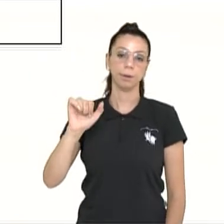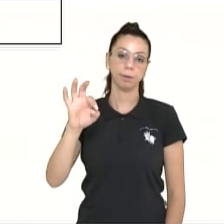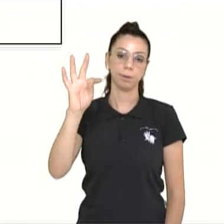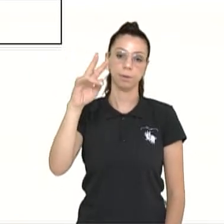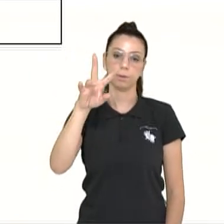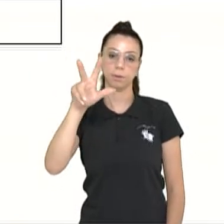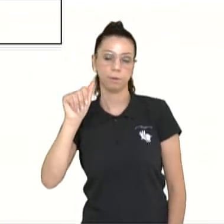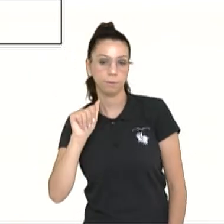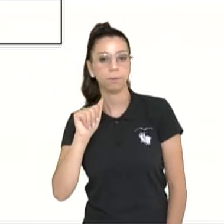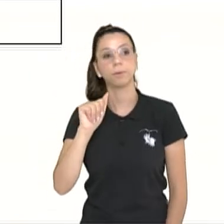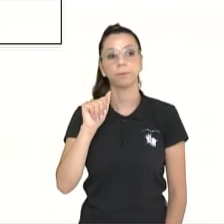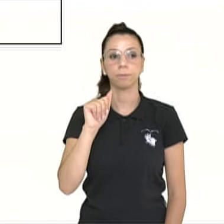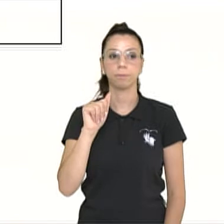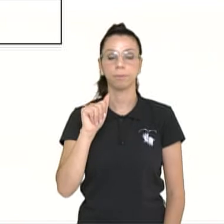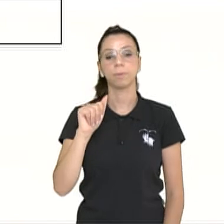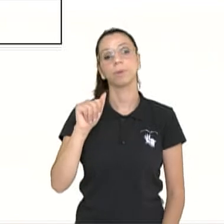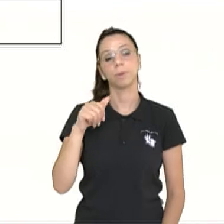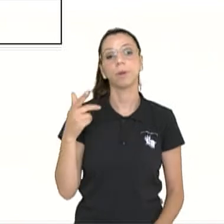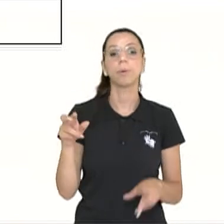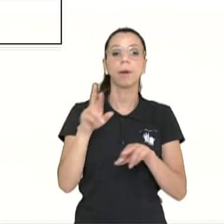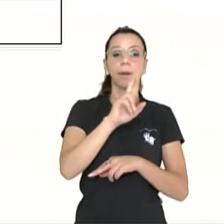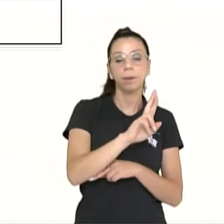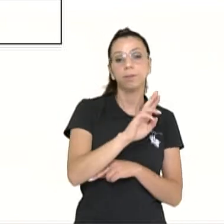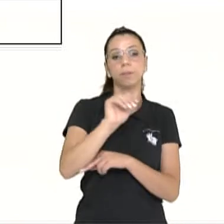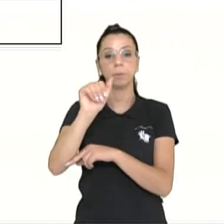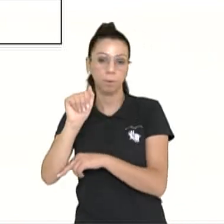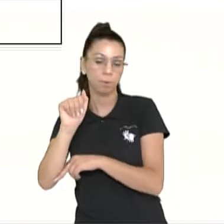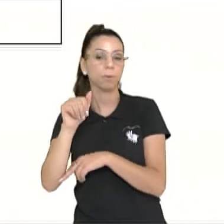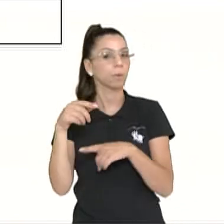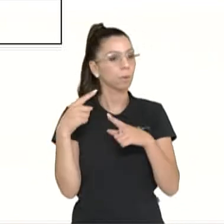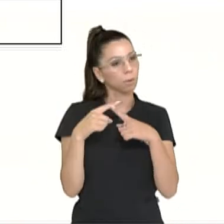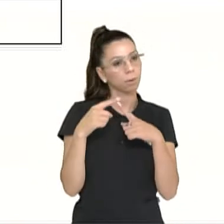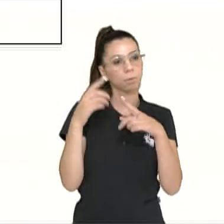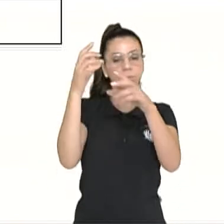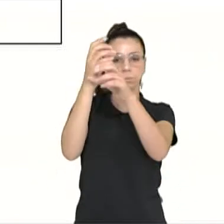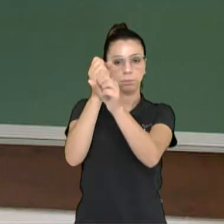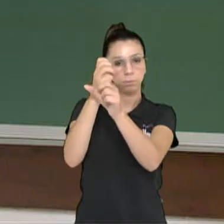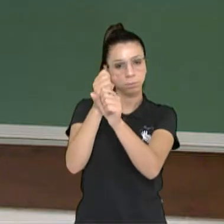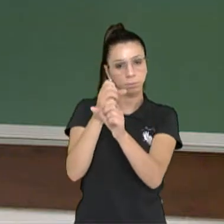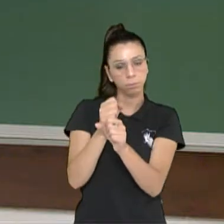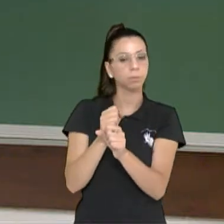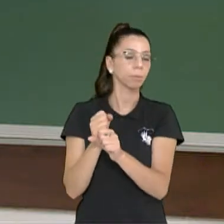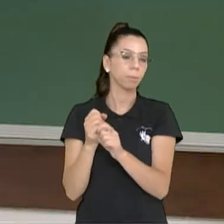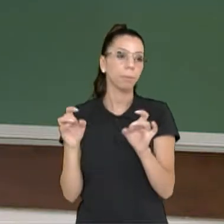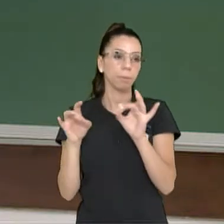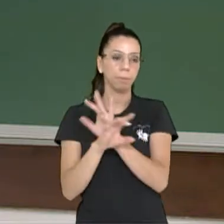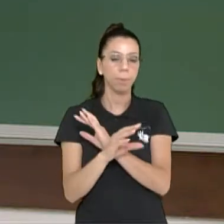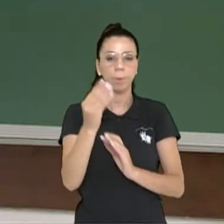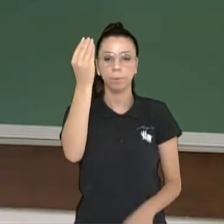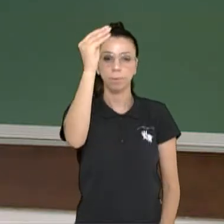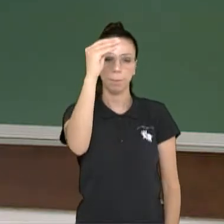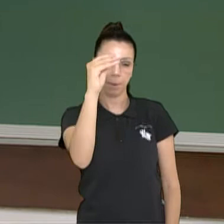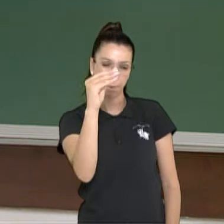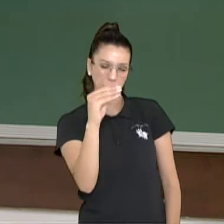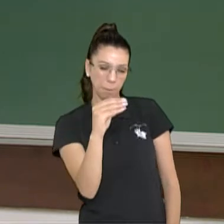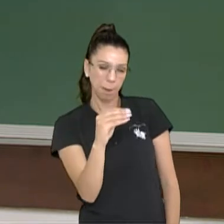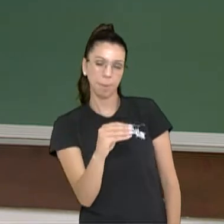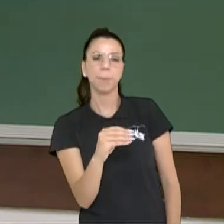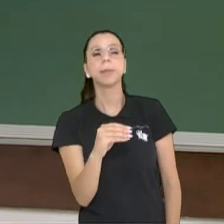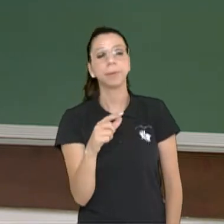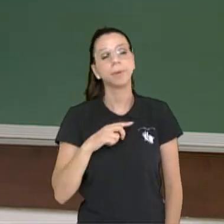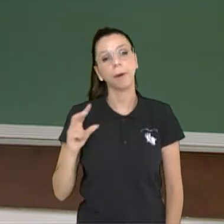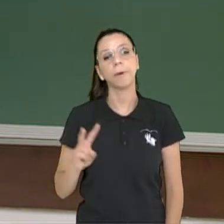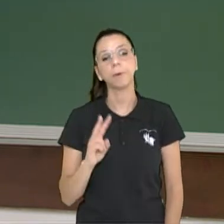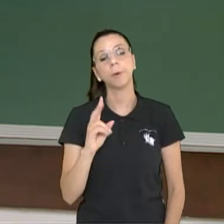frequência relativa absoluta. Eu fiz alguns cálculos já para vocês, já coloquei aqui os dados dos valores